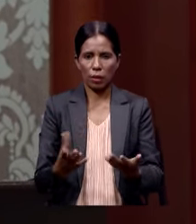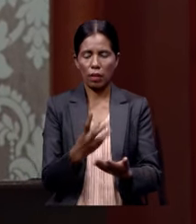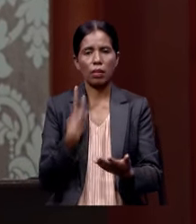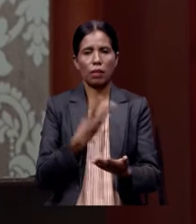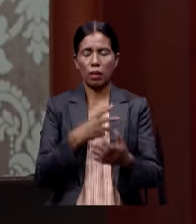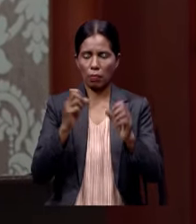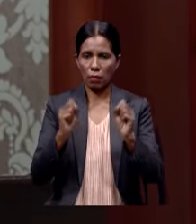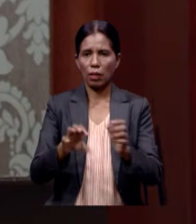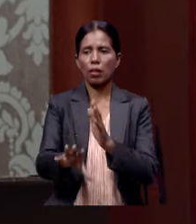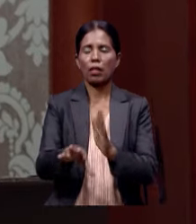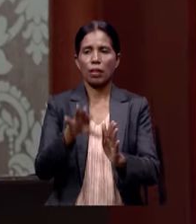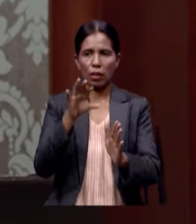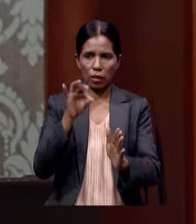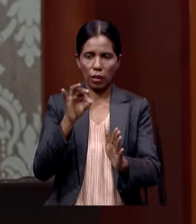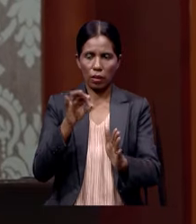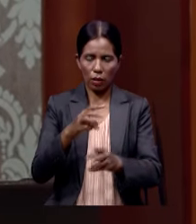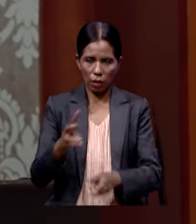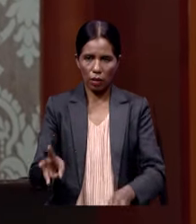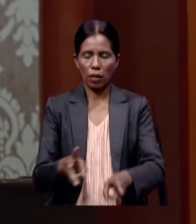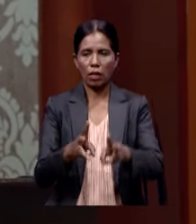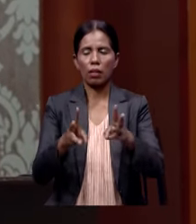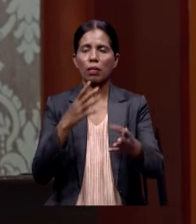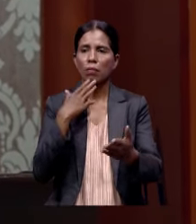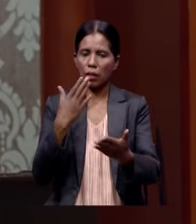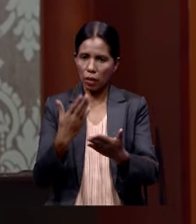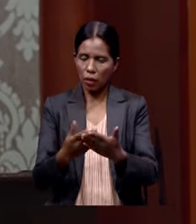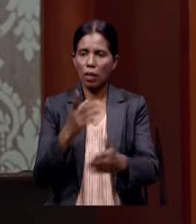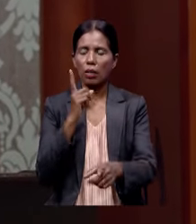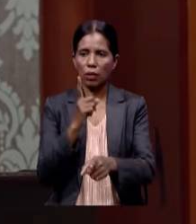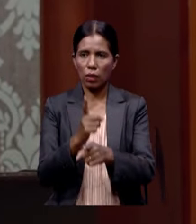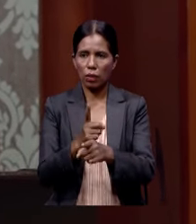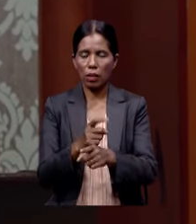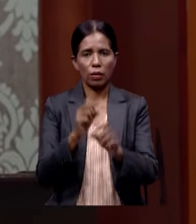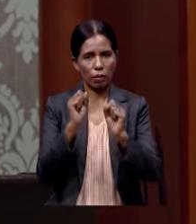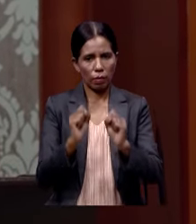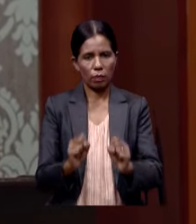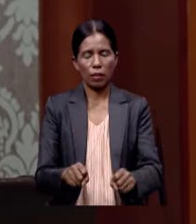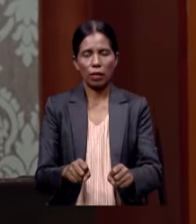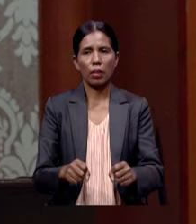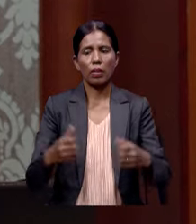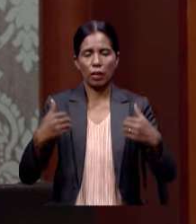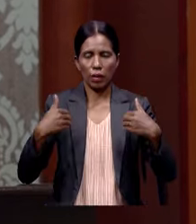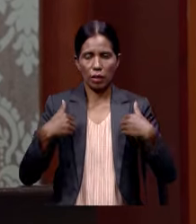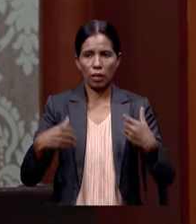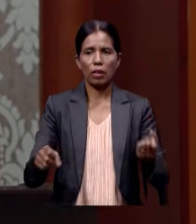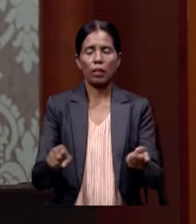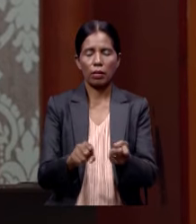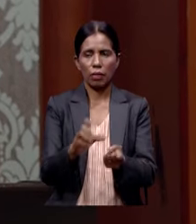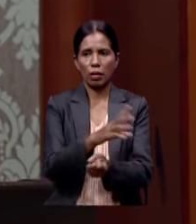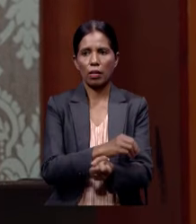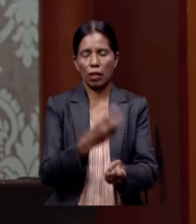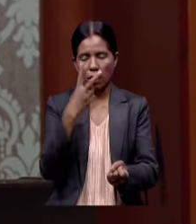Tabela Reta, Dalang e Danabema Diaclio para Tubele e a portagem